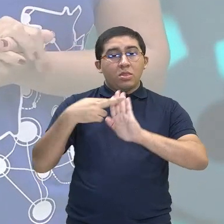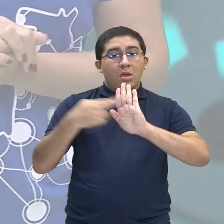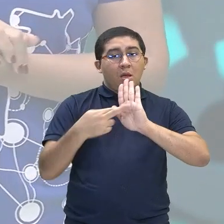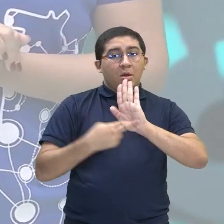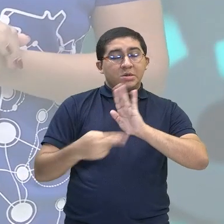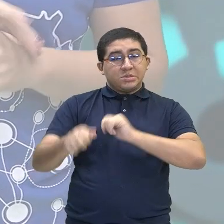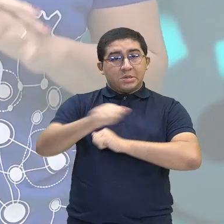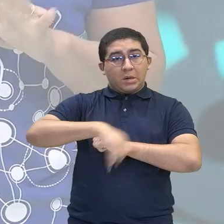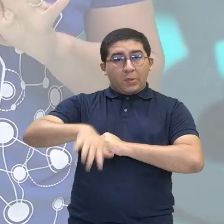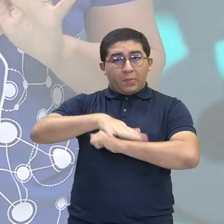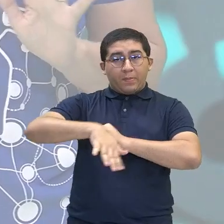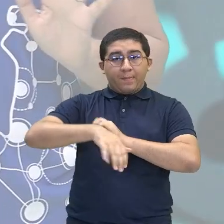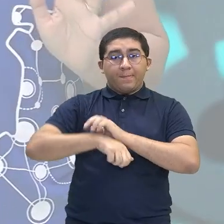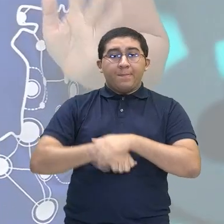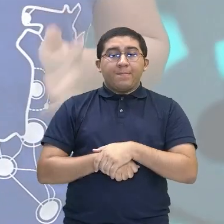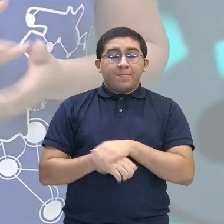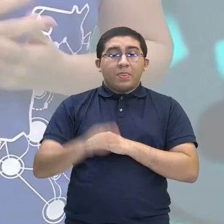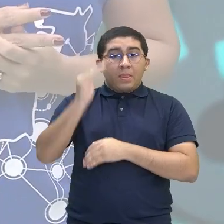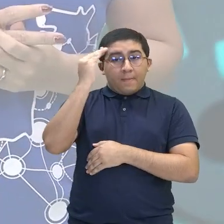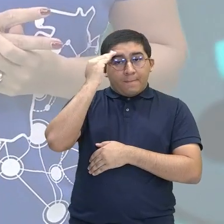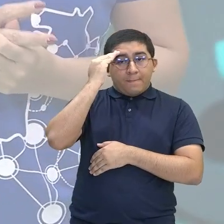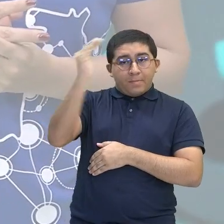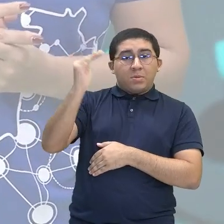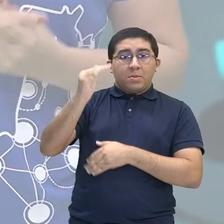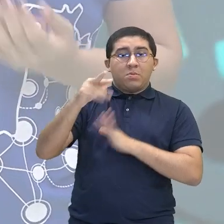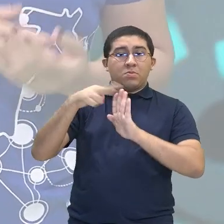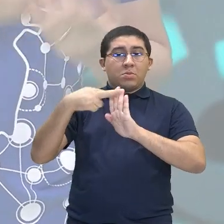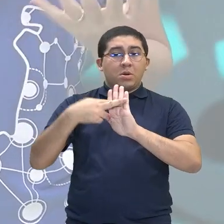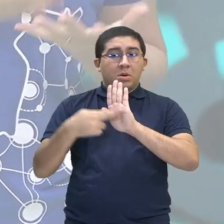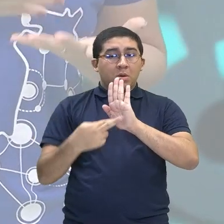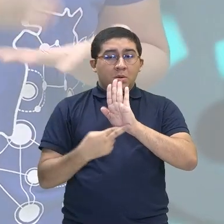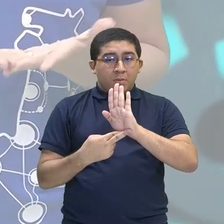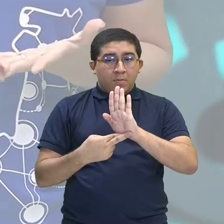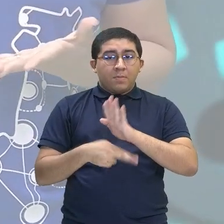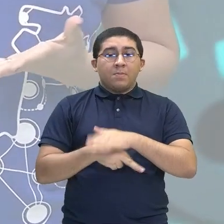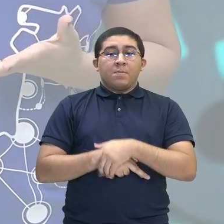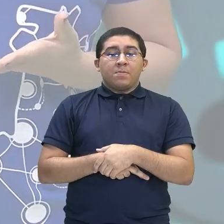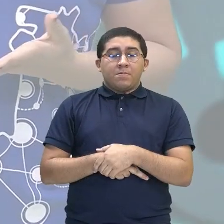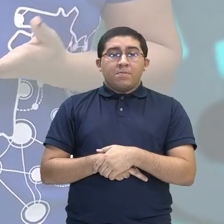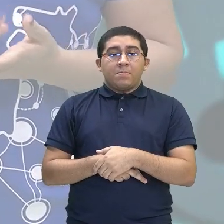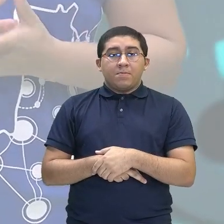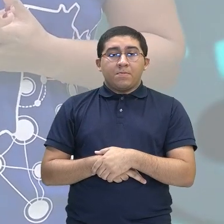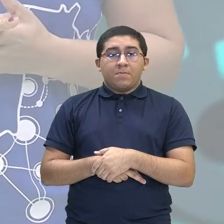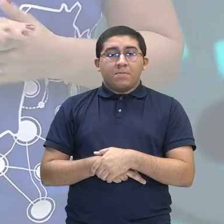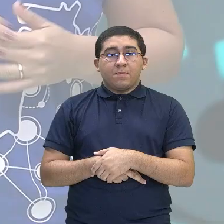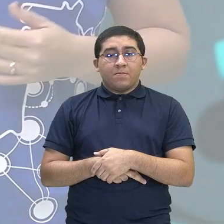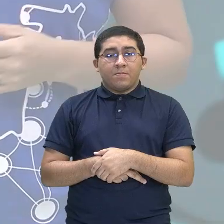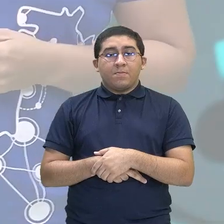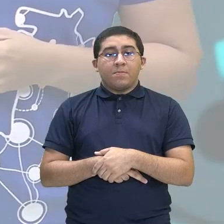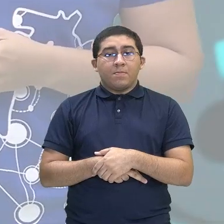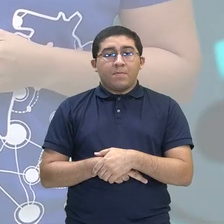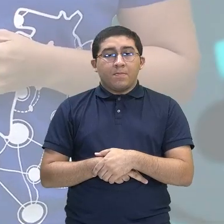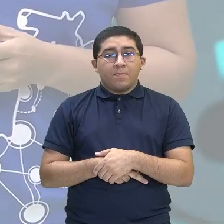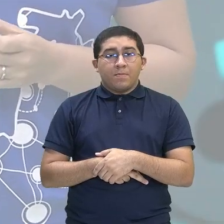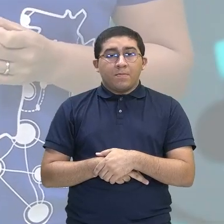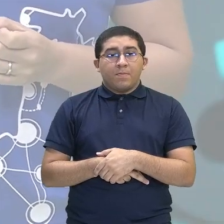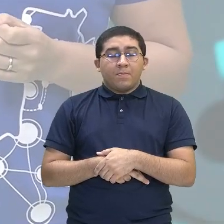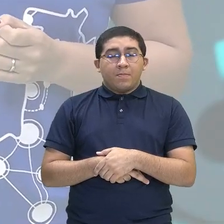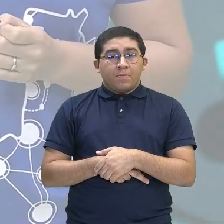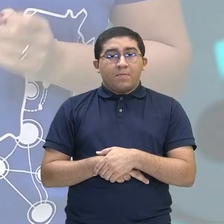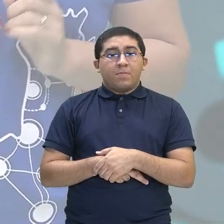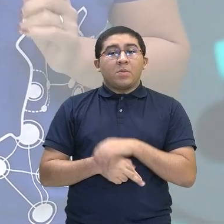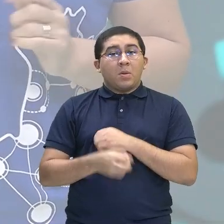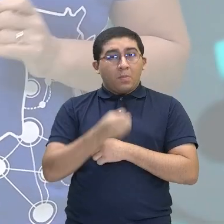A regra geral é a regra principal. Isso quer dizer que a maioria dos verbos vão seguir essa